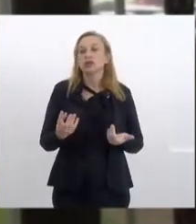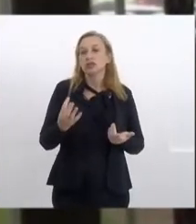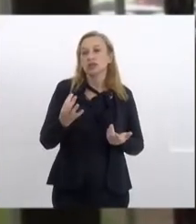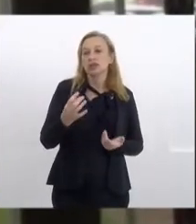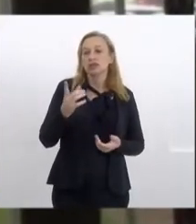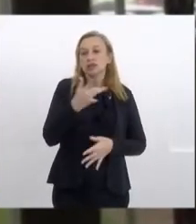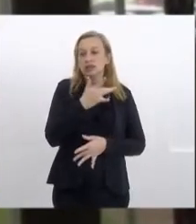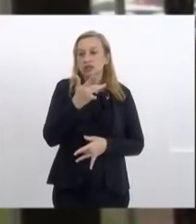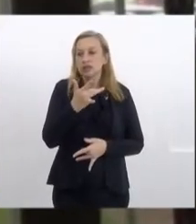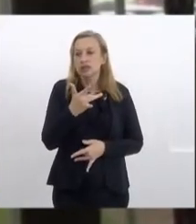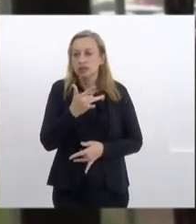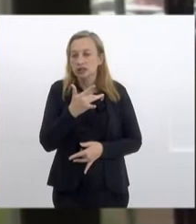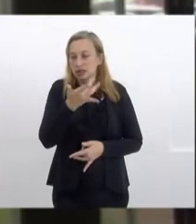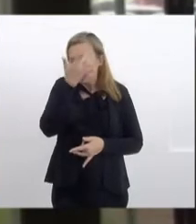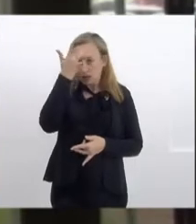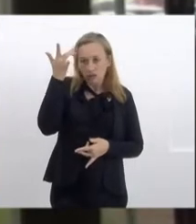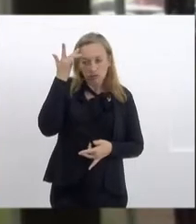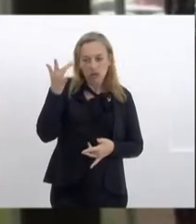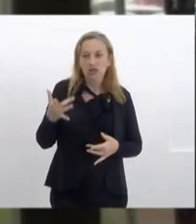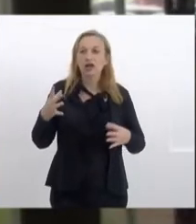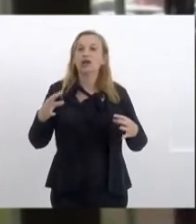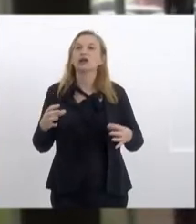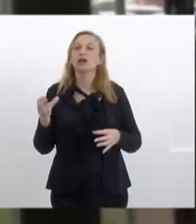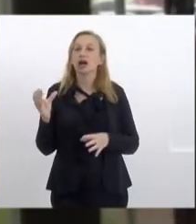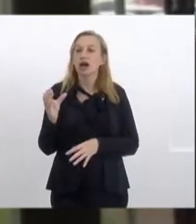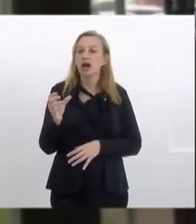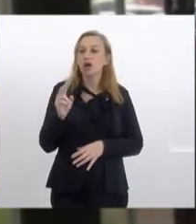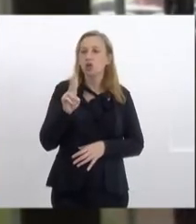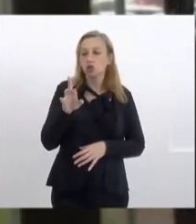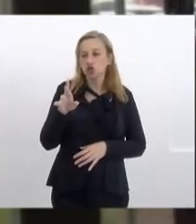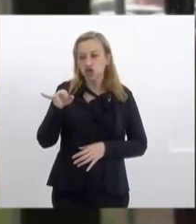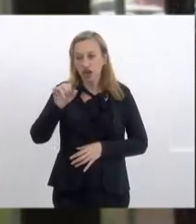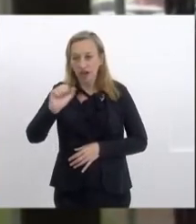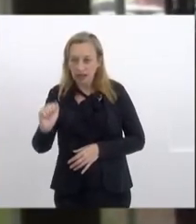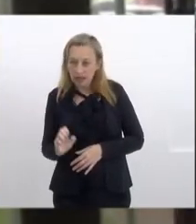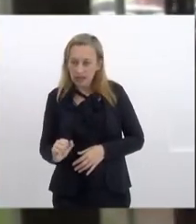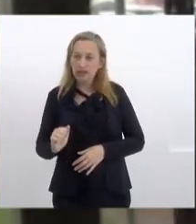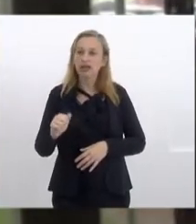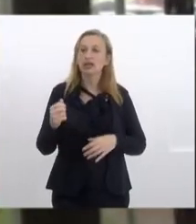hospitais gerais, atenção básica, urgência e emergência. As